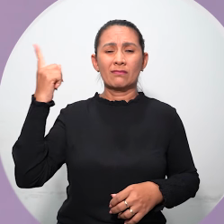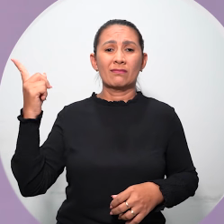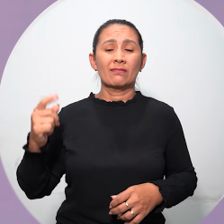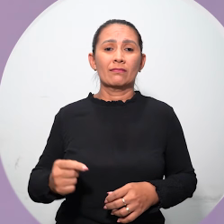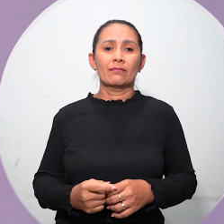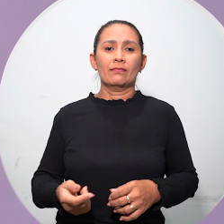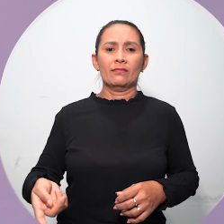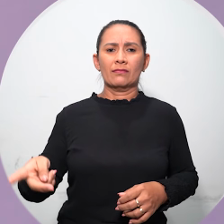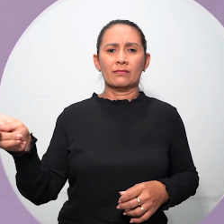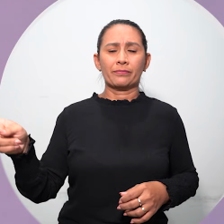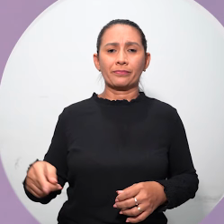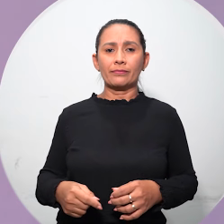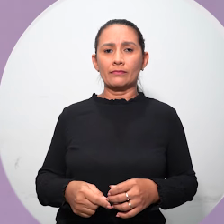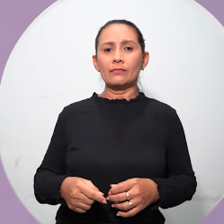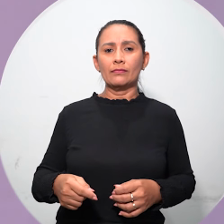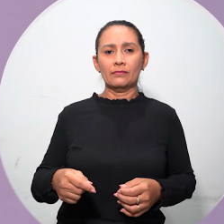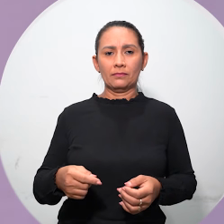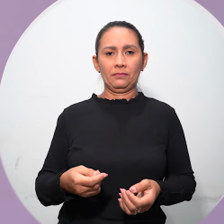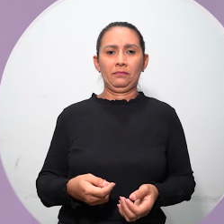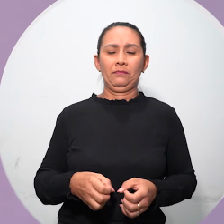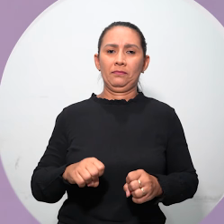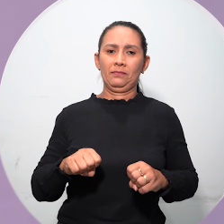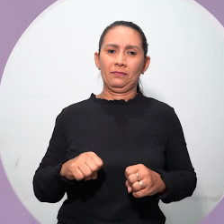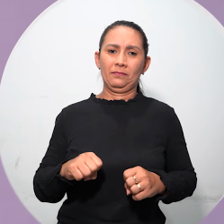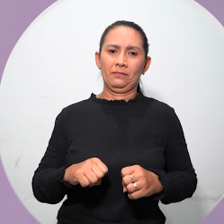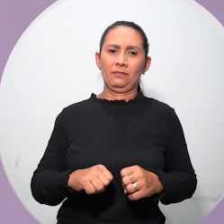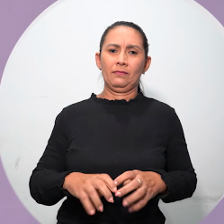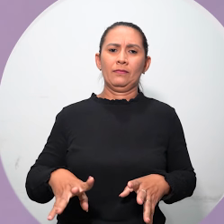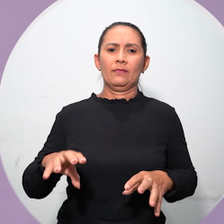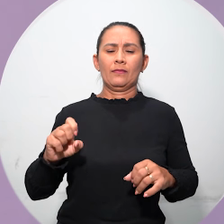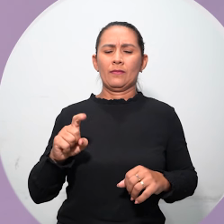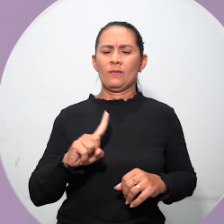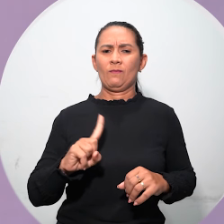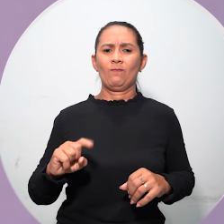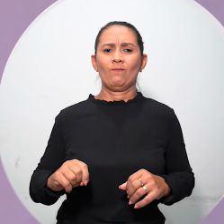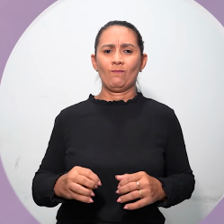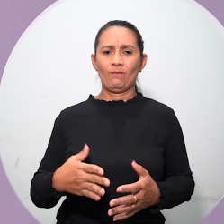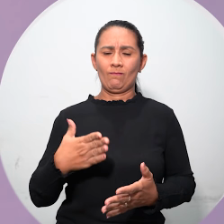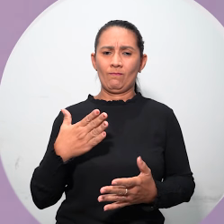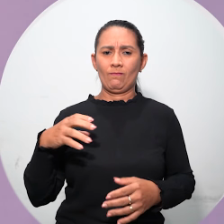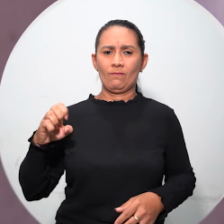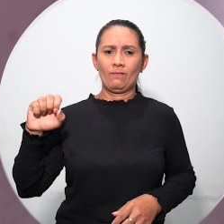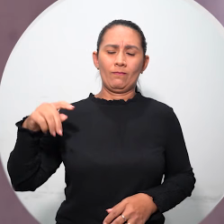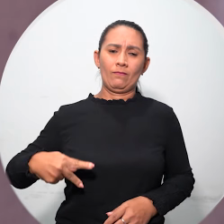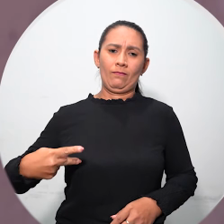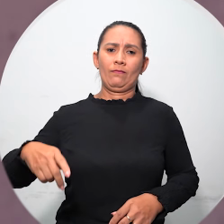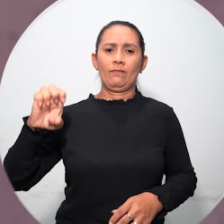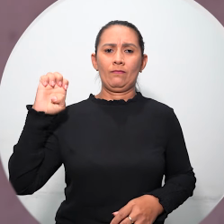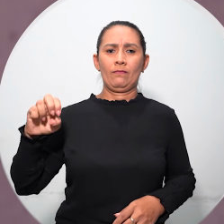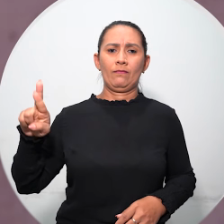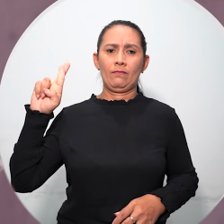estudo atrasado ainda, ele falava, não percam hoje no Cine Filme Imperial. Eu achava isso muito interessante. Sempre ficava,